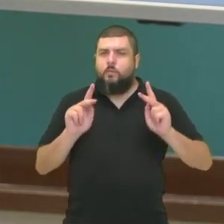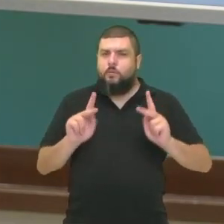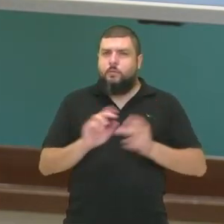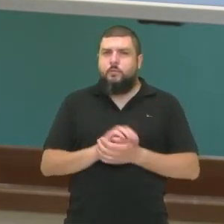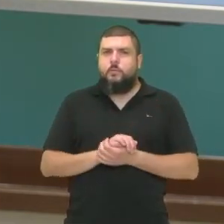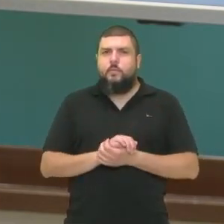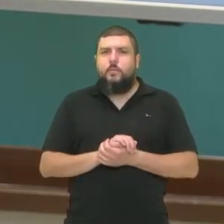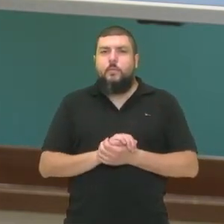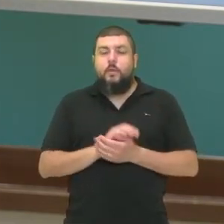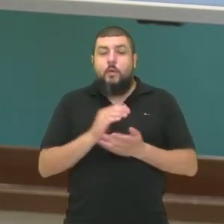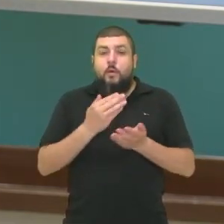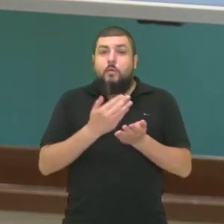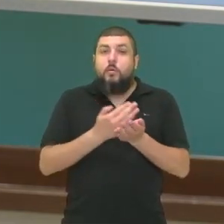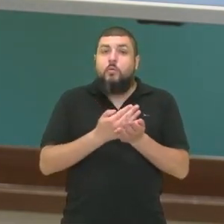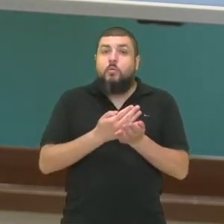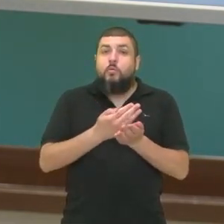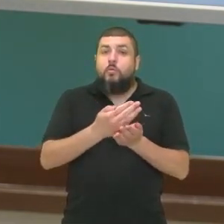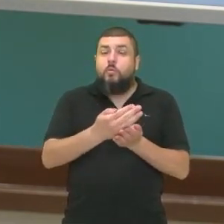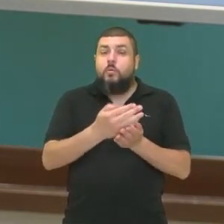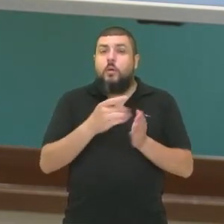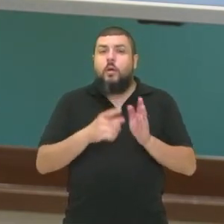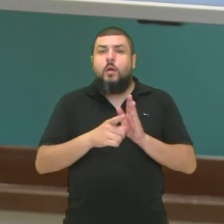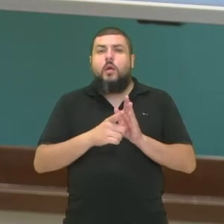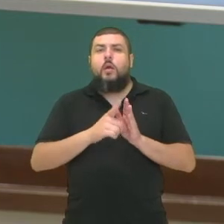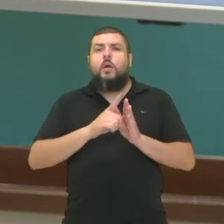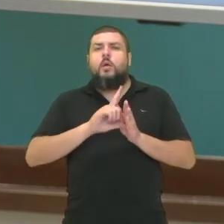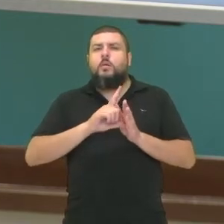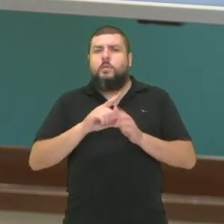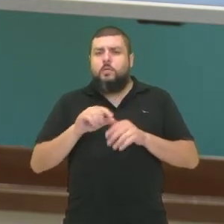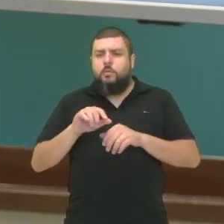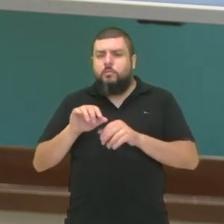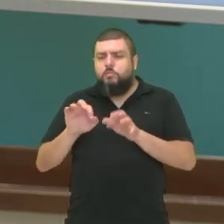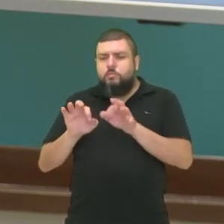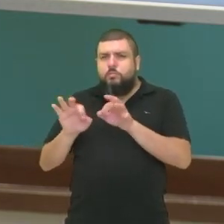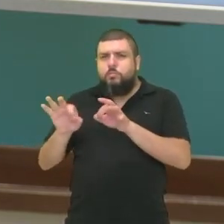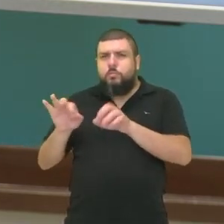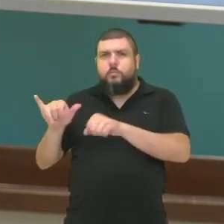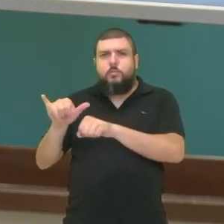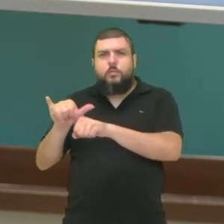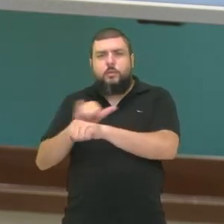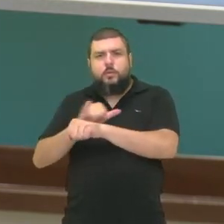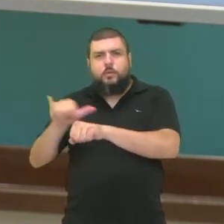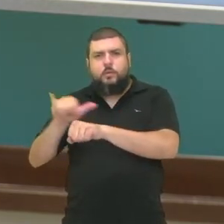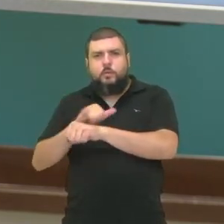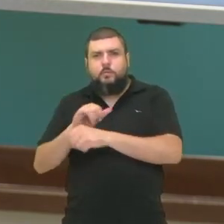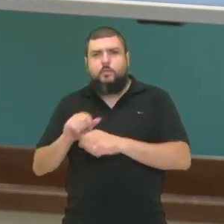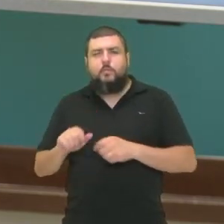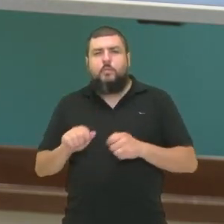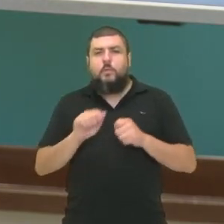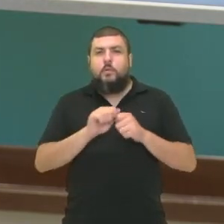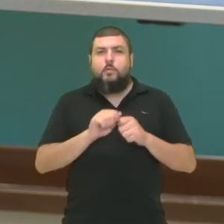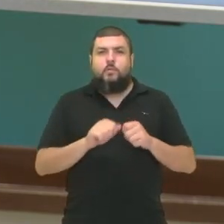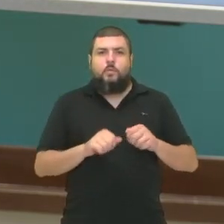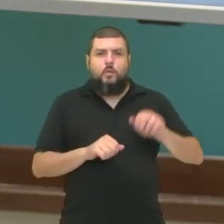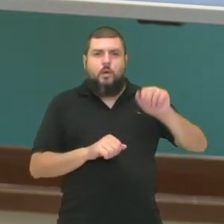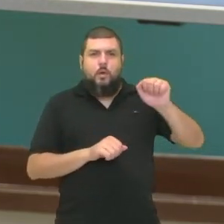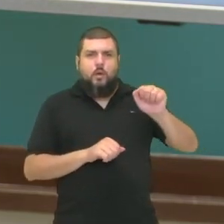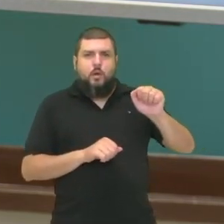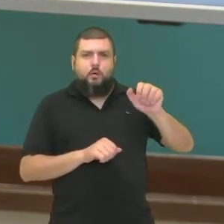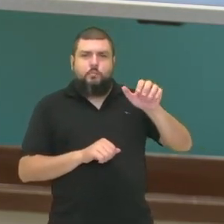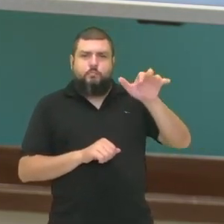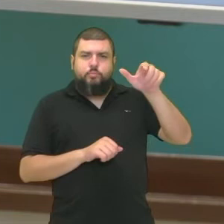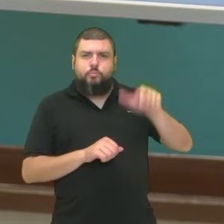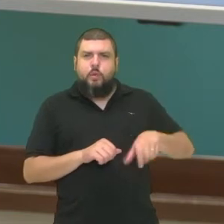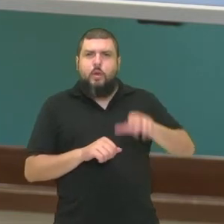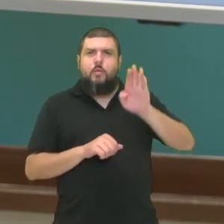bom antes da gente começar montar a estratégia. Ou seja, eu vou fazer o determinante, colocando primeiro o ponto A, o ponto B e